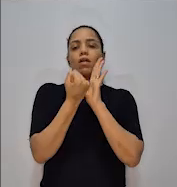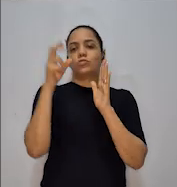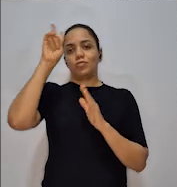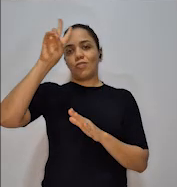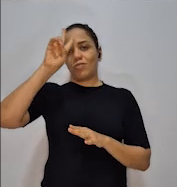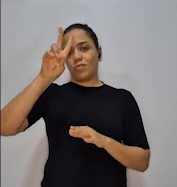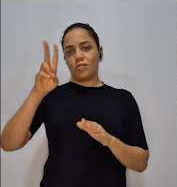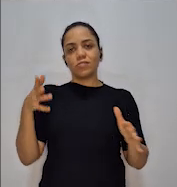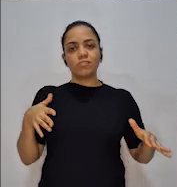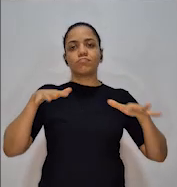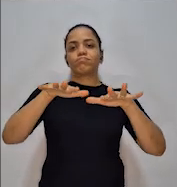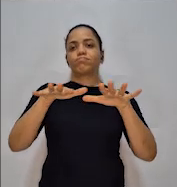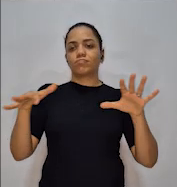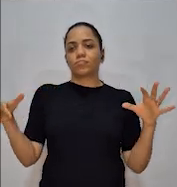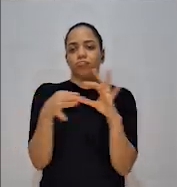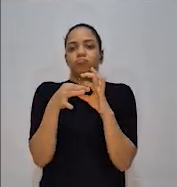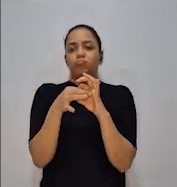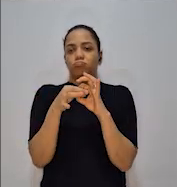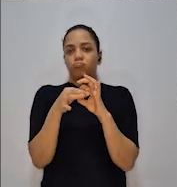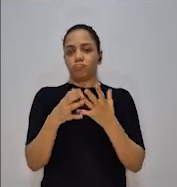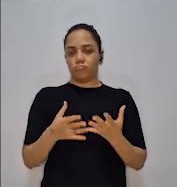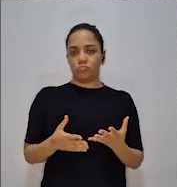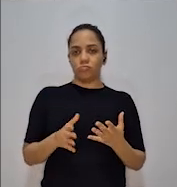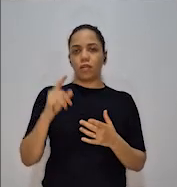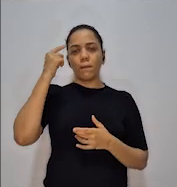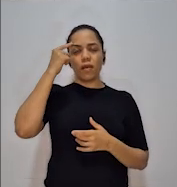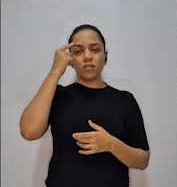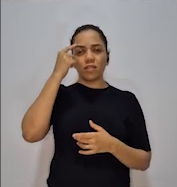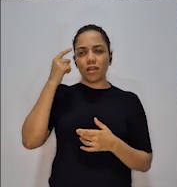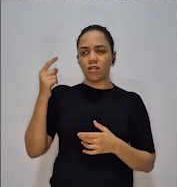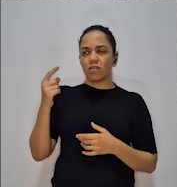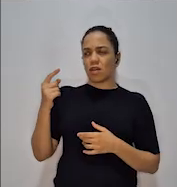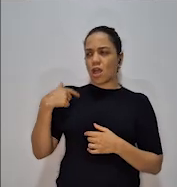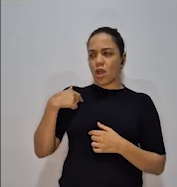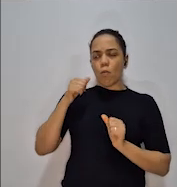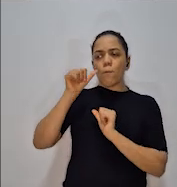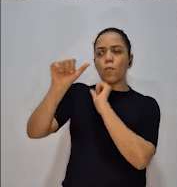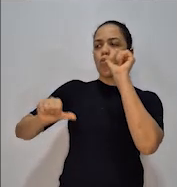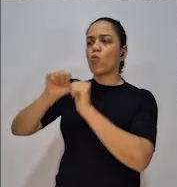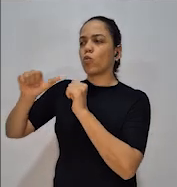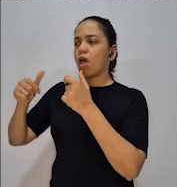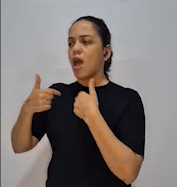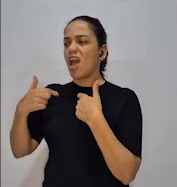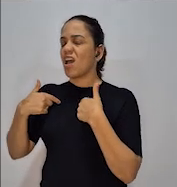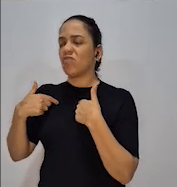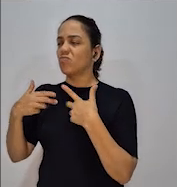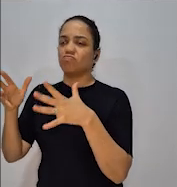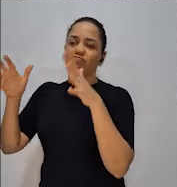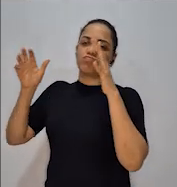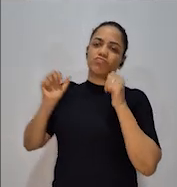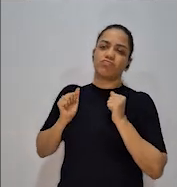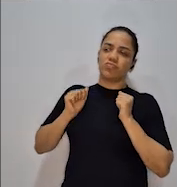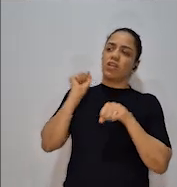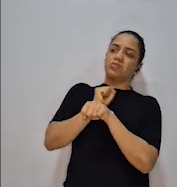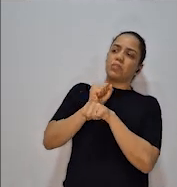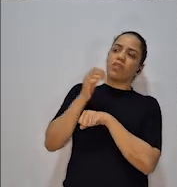de terminar com essa frase que ela fala: a mudança não virá se esperarmos por outra pessoa em outros tempos. Nós somos